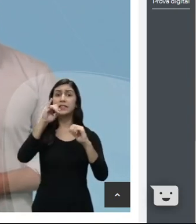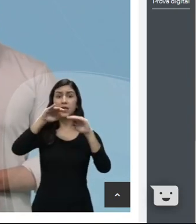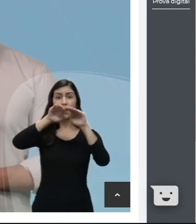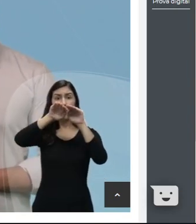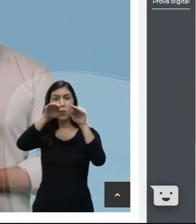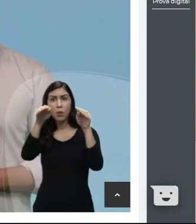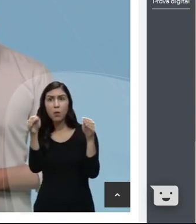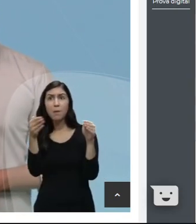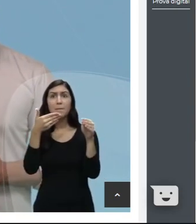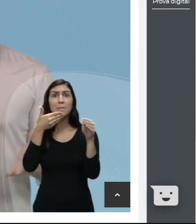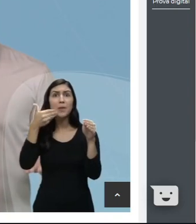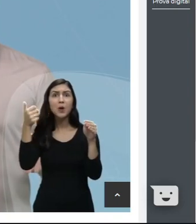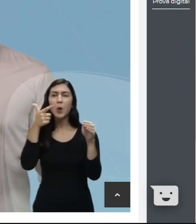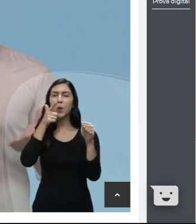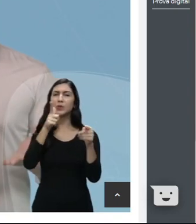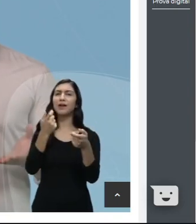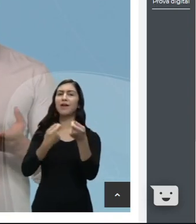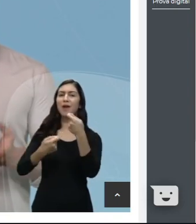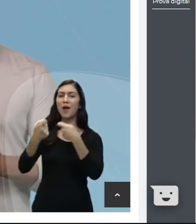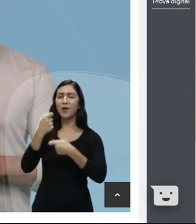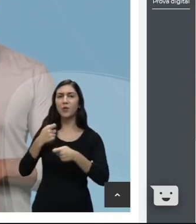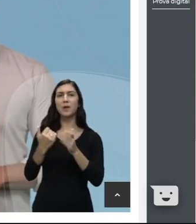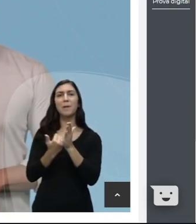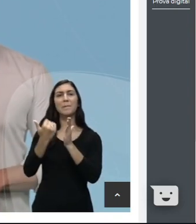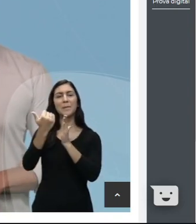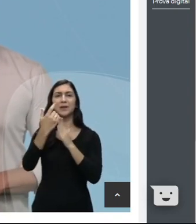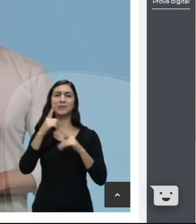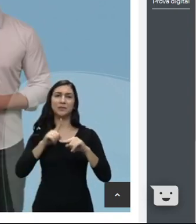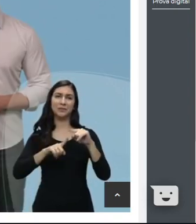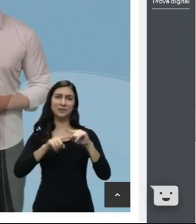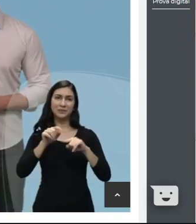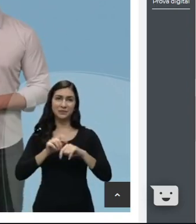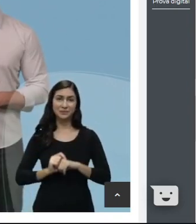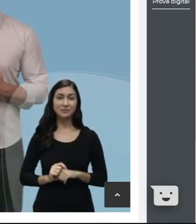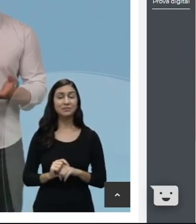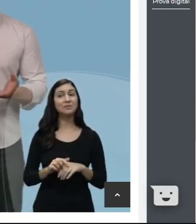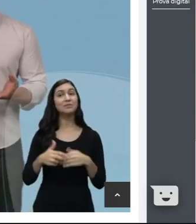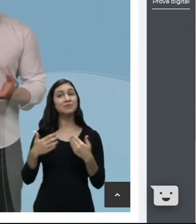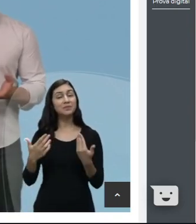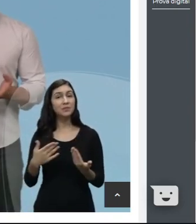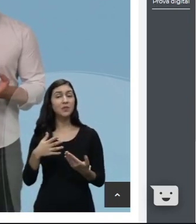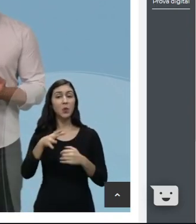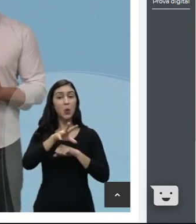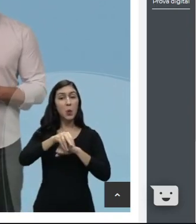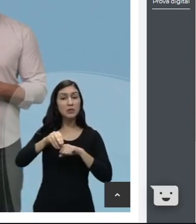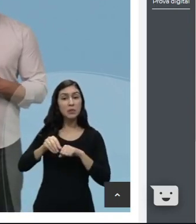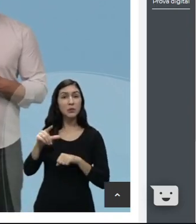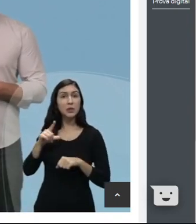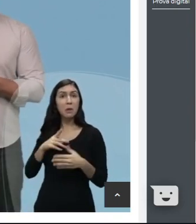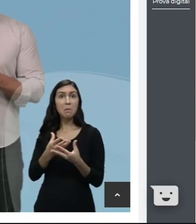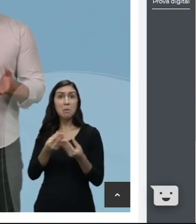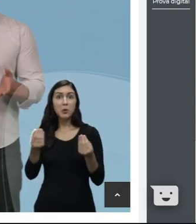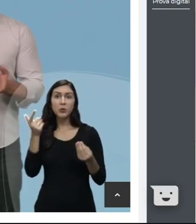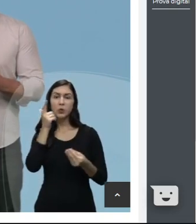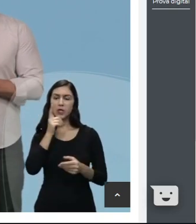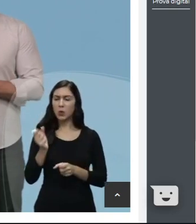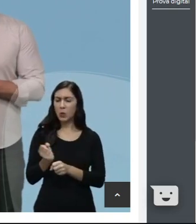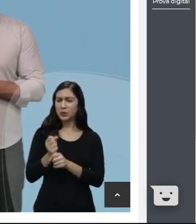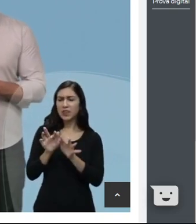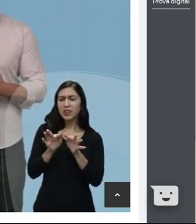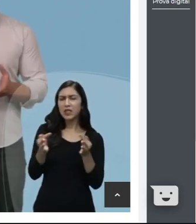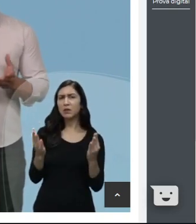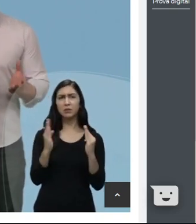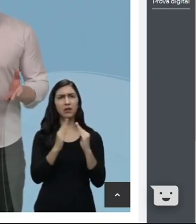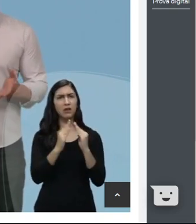melhor ainda. Conseguimos economizar ainda mais em material. Enfim, conhecimento nós temos para construir desde uma